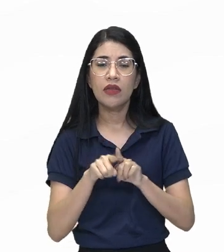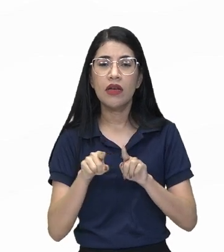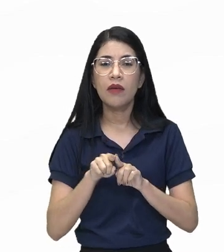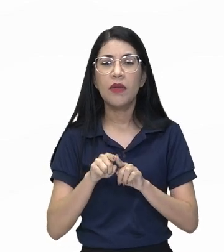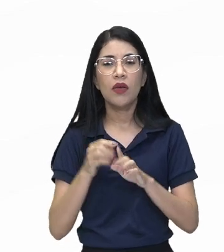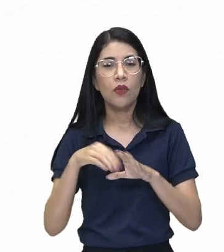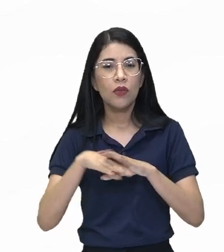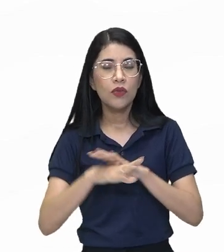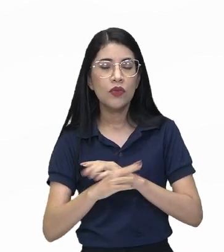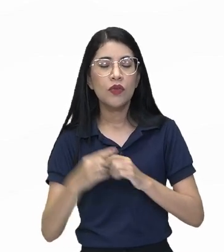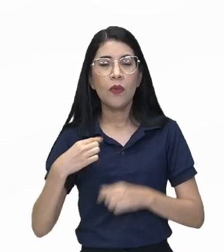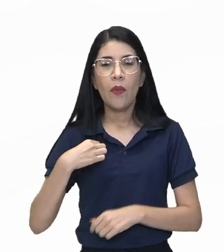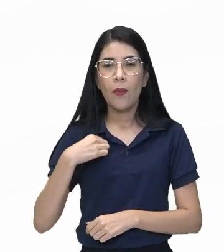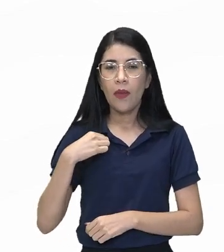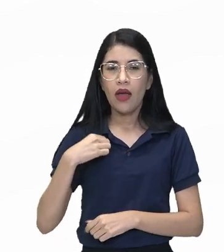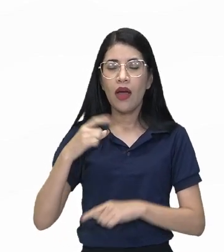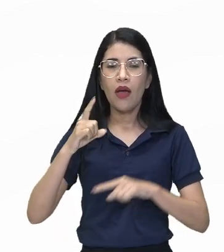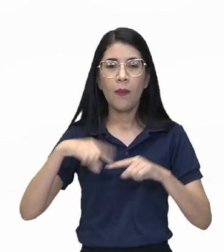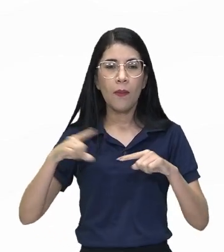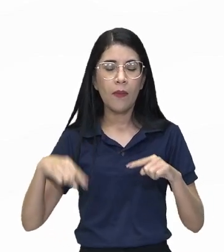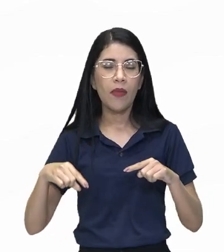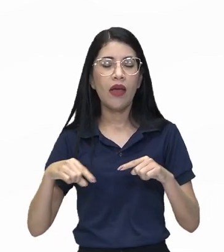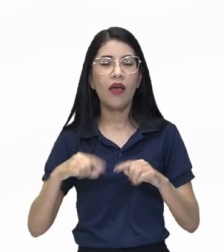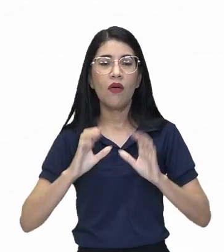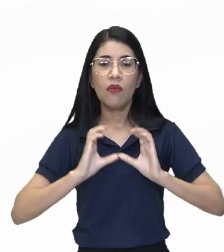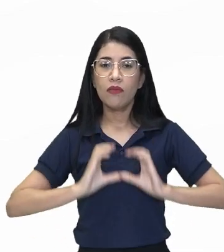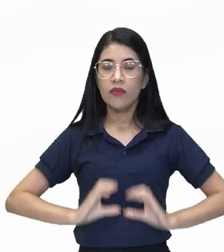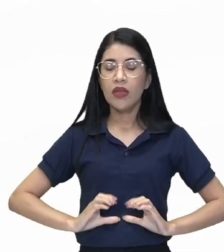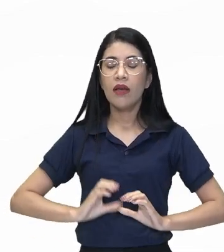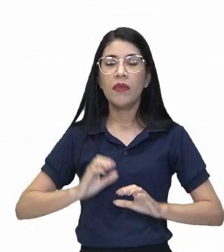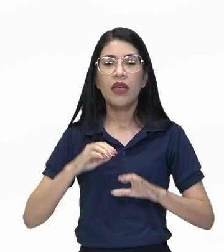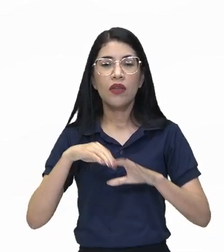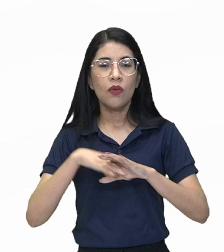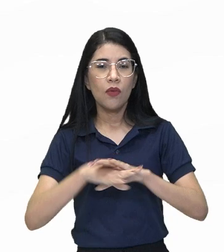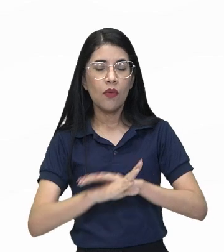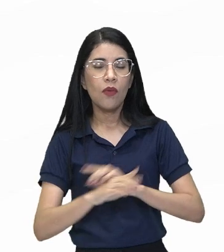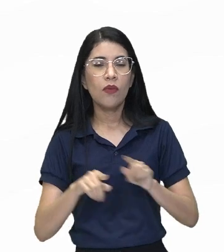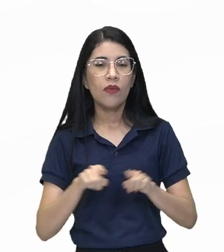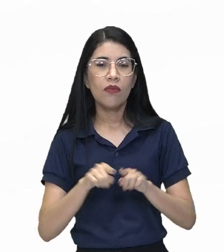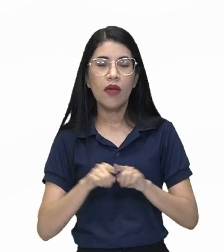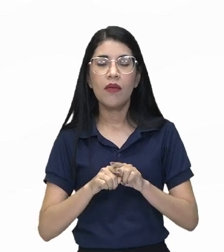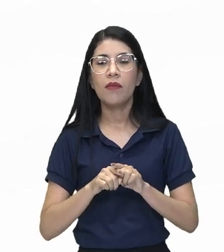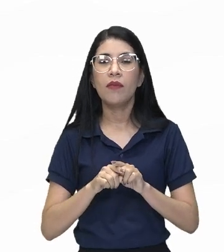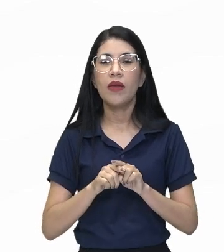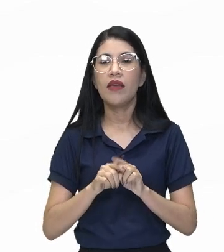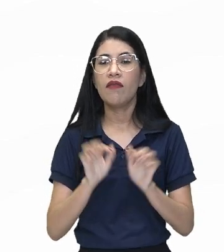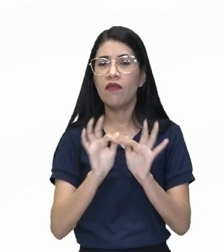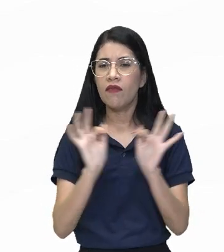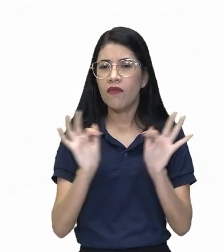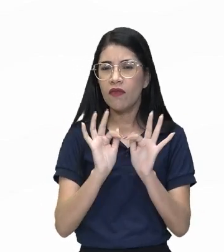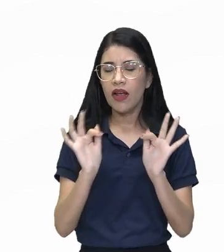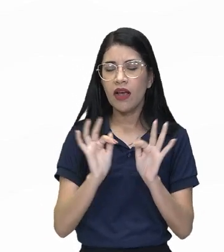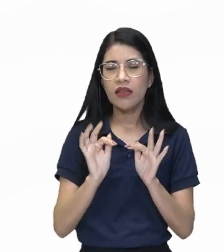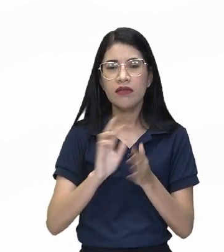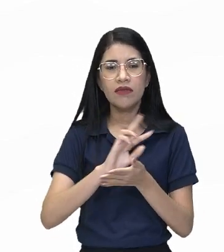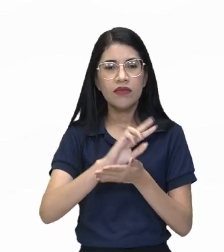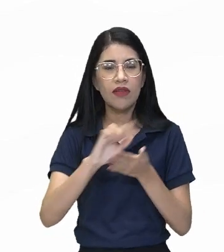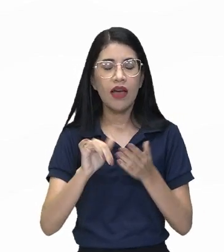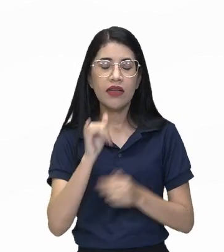vestimentas, objetos, comportamentos, hábitos, expressões artísticas, ou seja, é quando